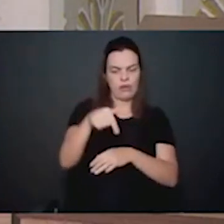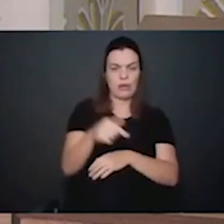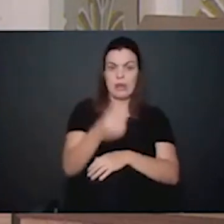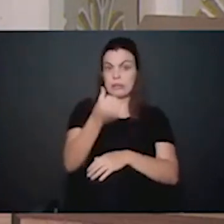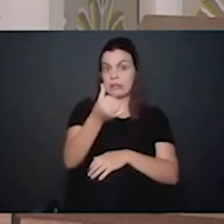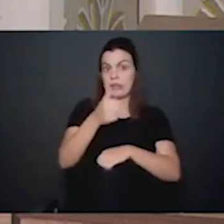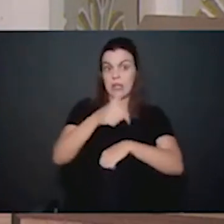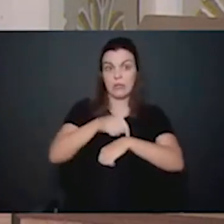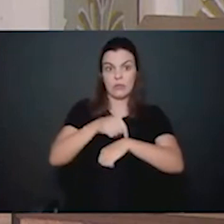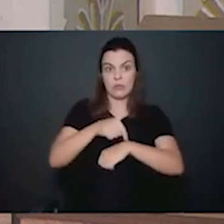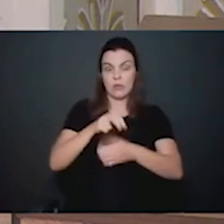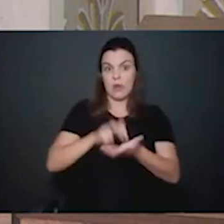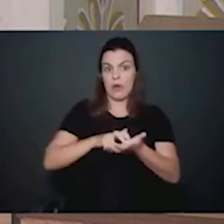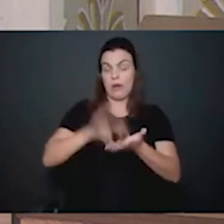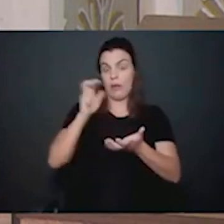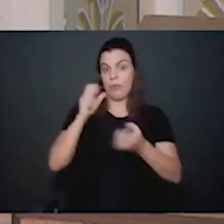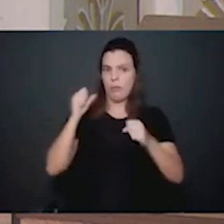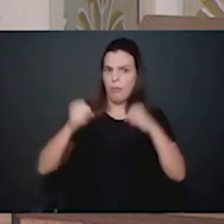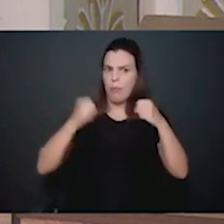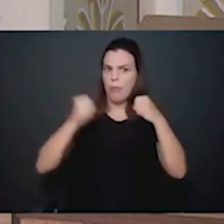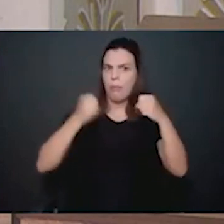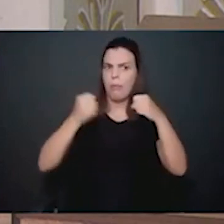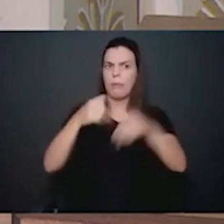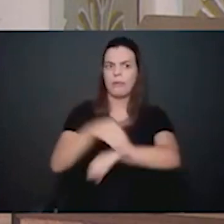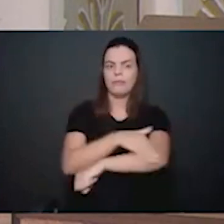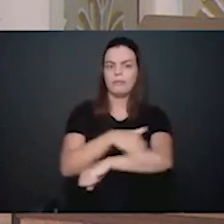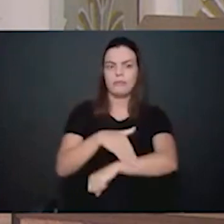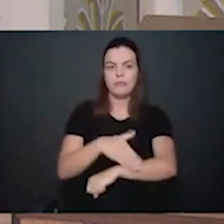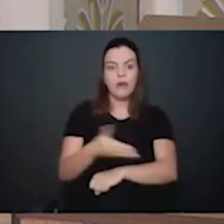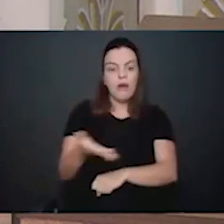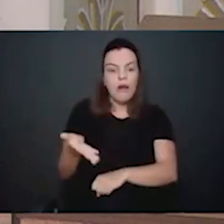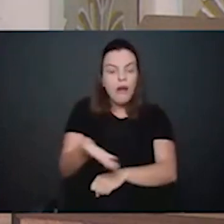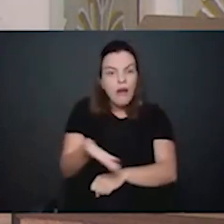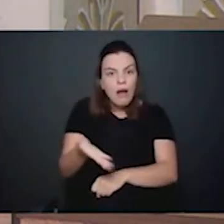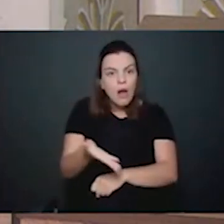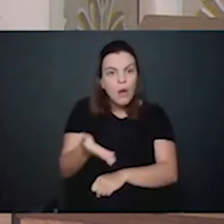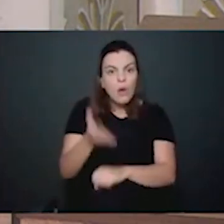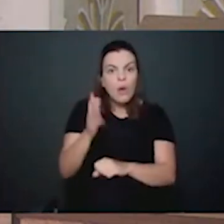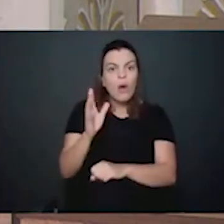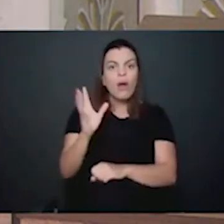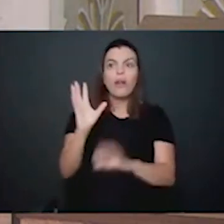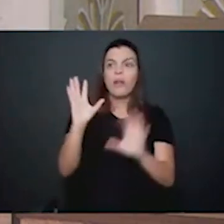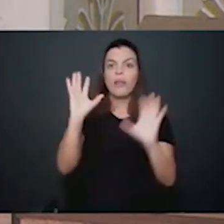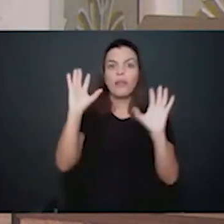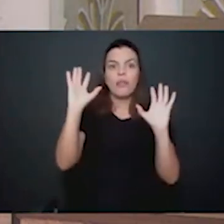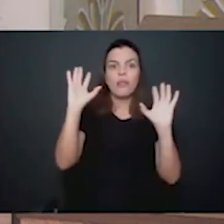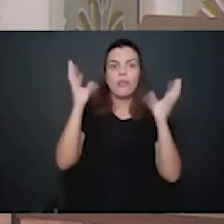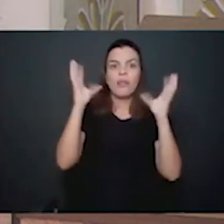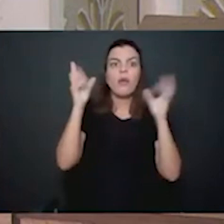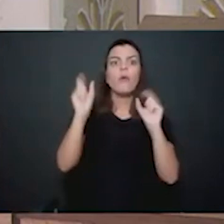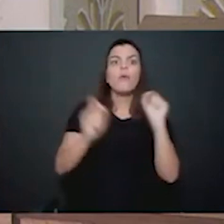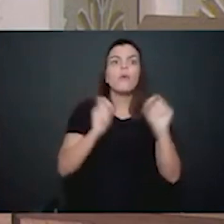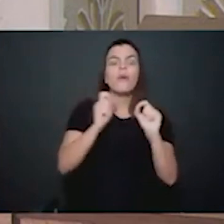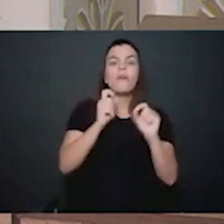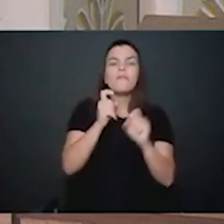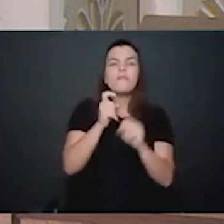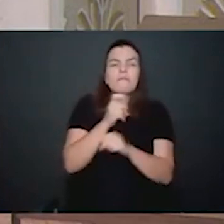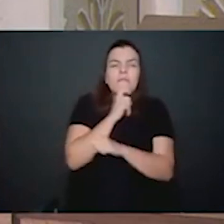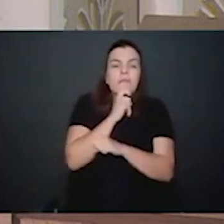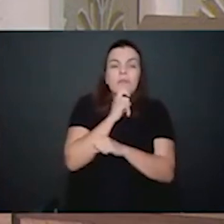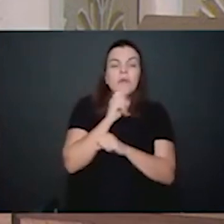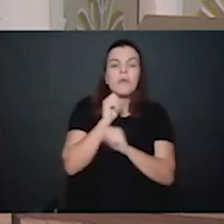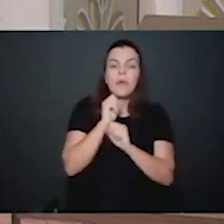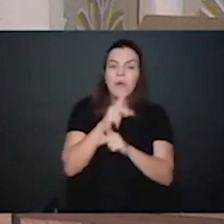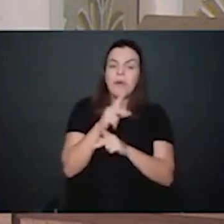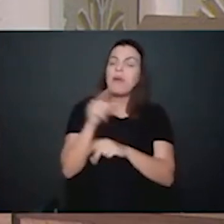nesse momento inclusive com temperaturas baixíssimas aqui na nossa cidade o cara sai de casa chega lá faz a largada faz a sua prova